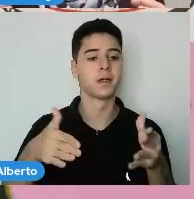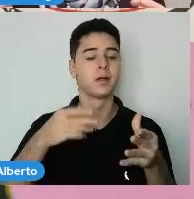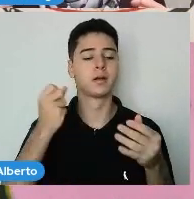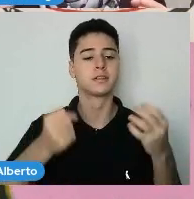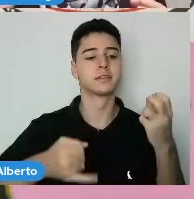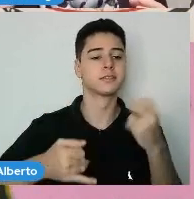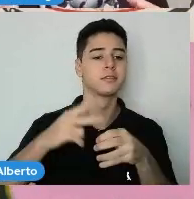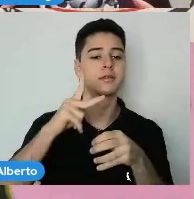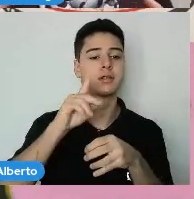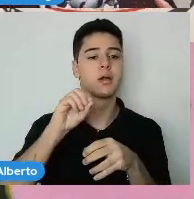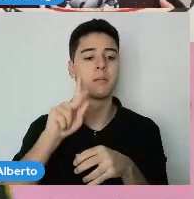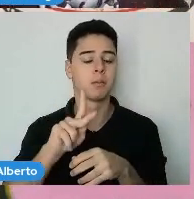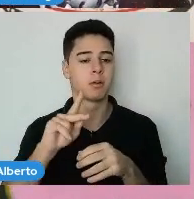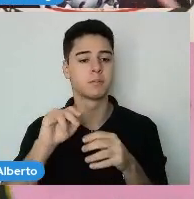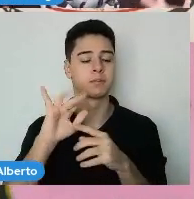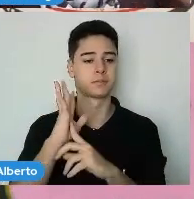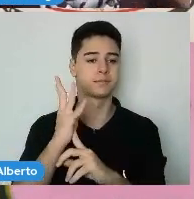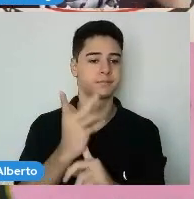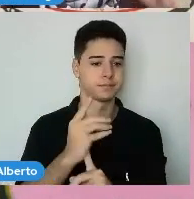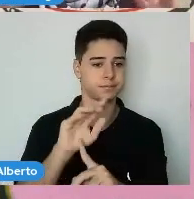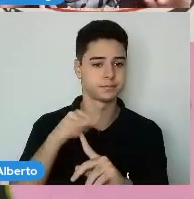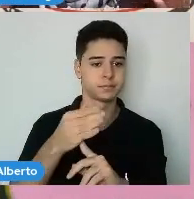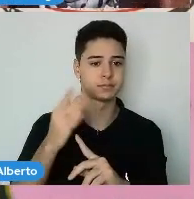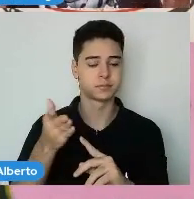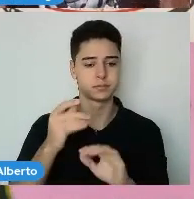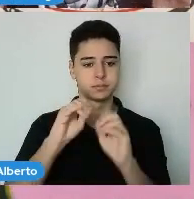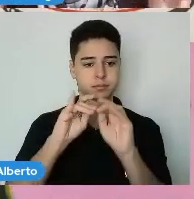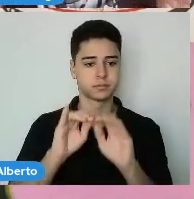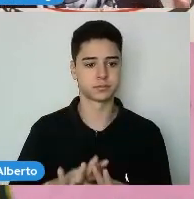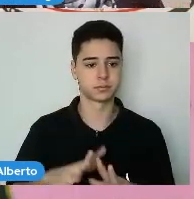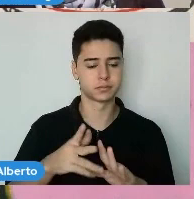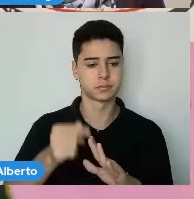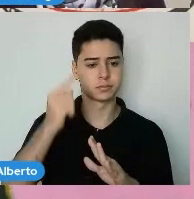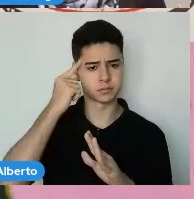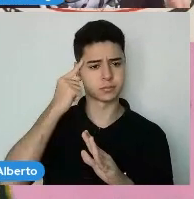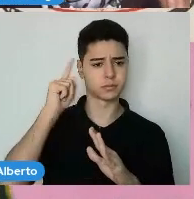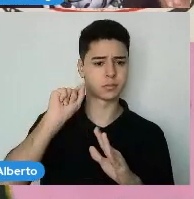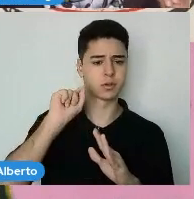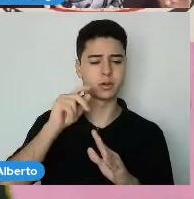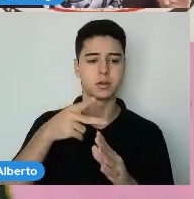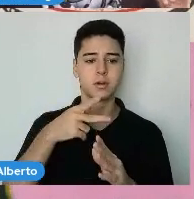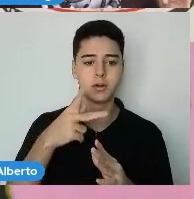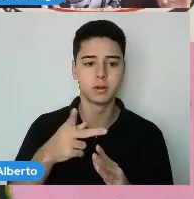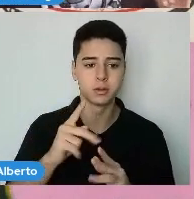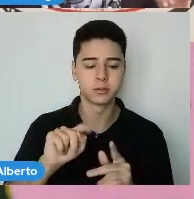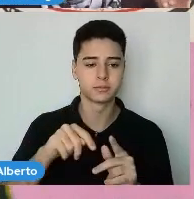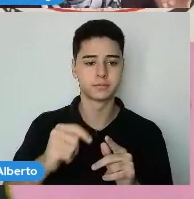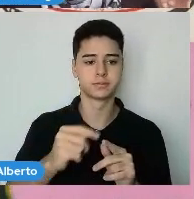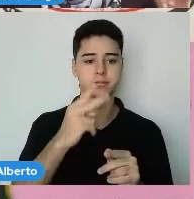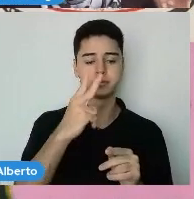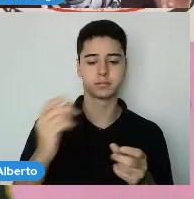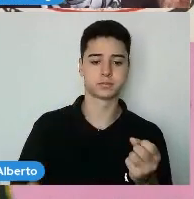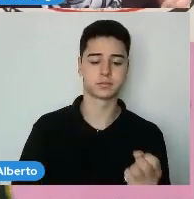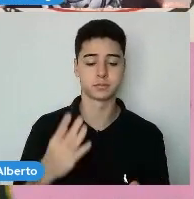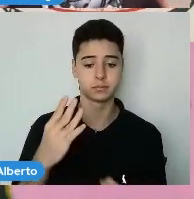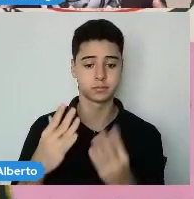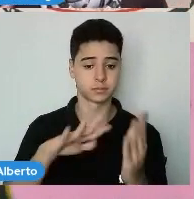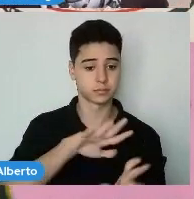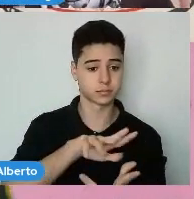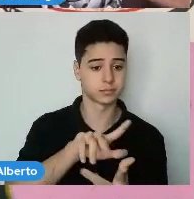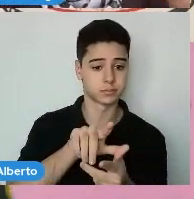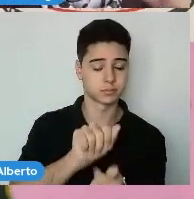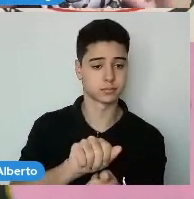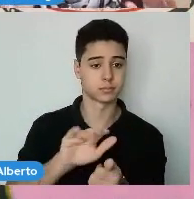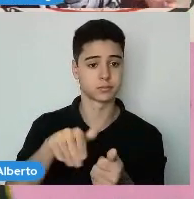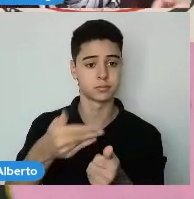pop art, a gente já está falando da desconstrução de conceitos. A gente está falando de um período pós-Segunda Guerra Mundial, tá? E